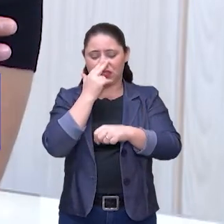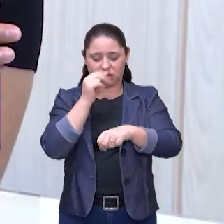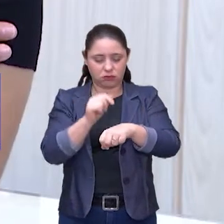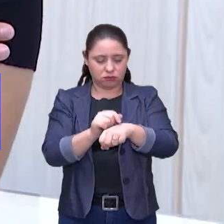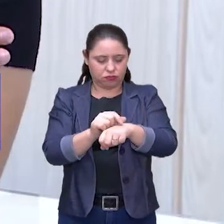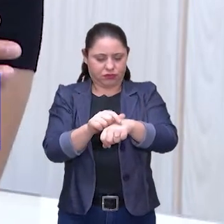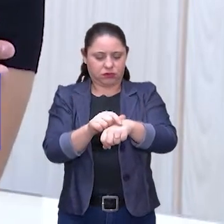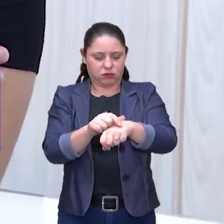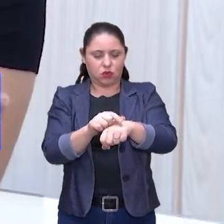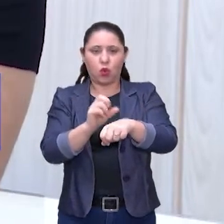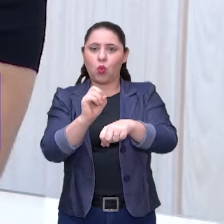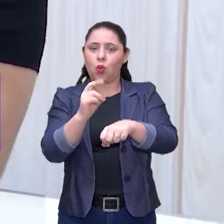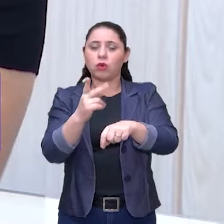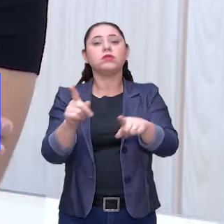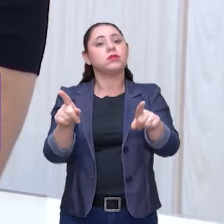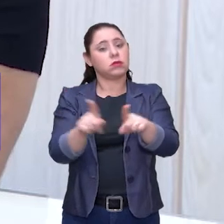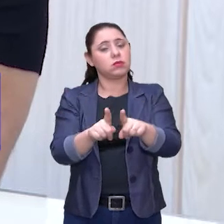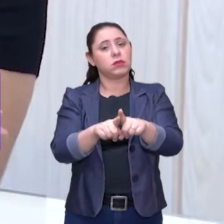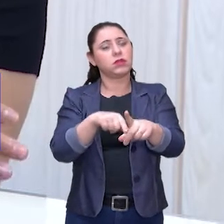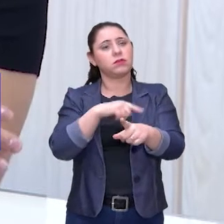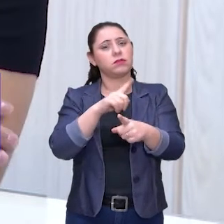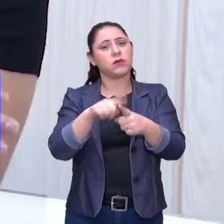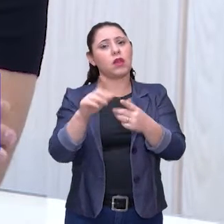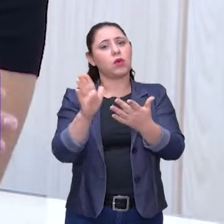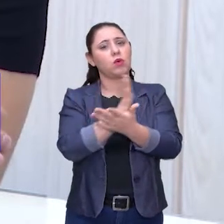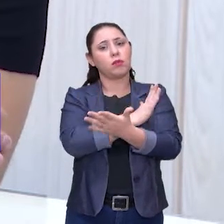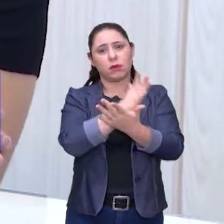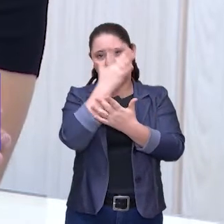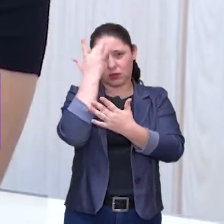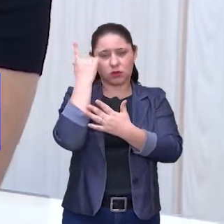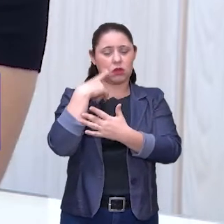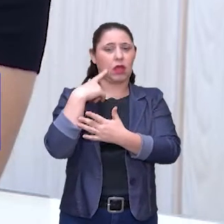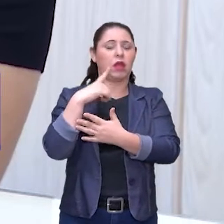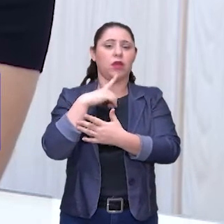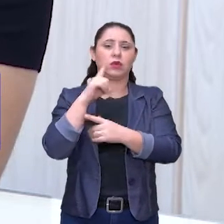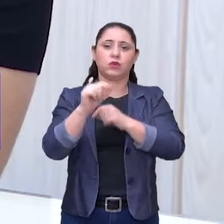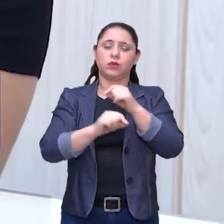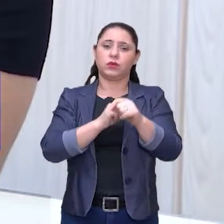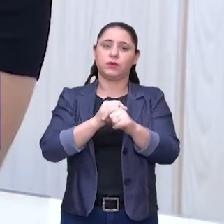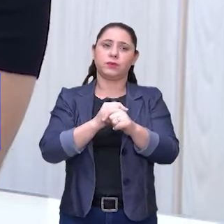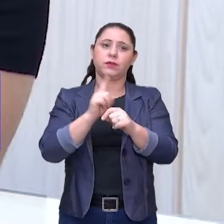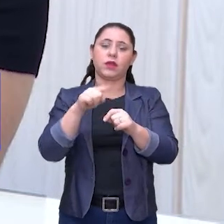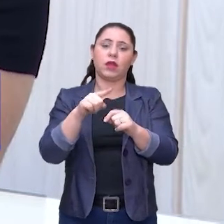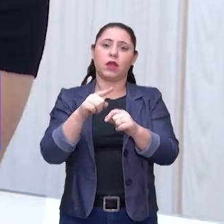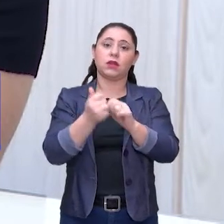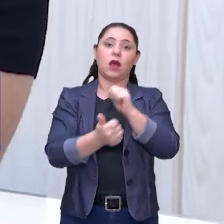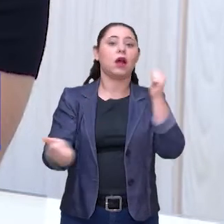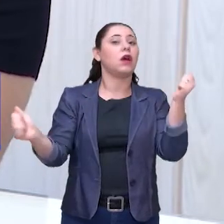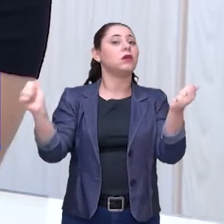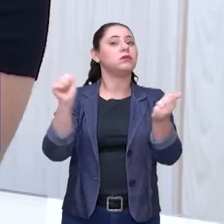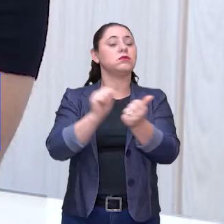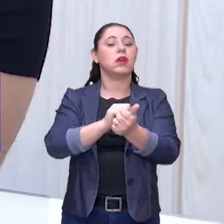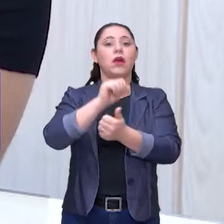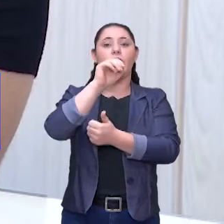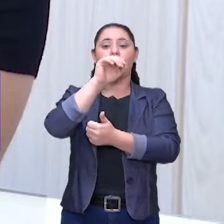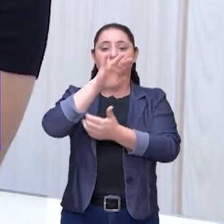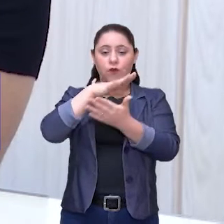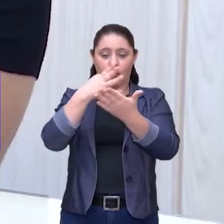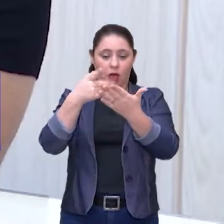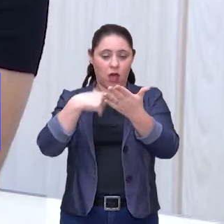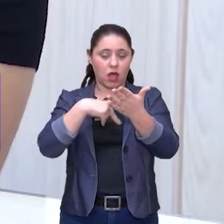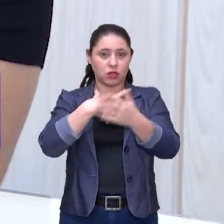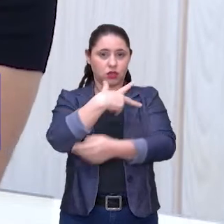ter um pouco de dor local, né? Pode ficar um pouco edemaciado. E os efeitos colaterais, algumas pode